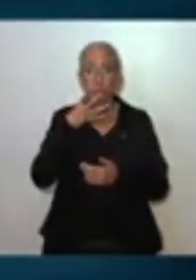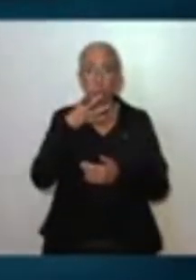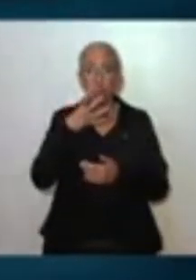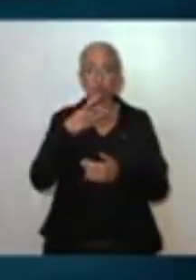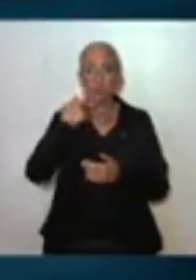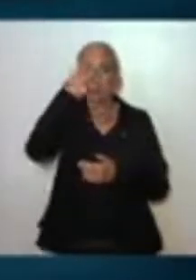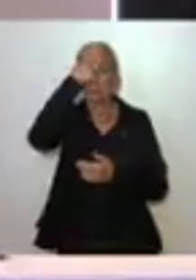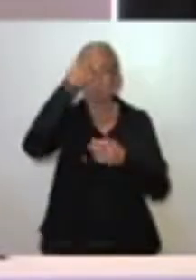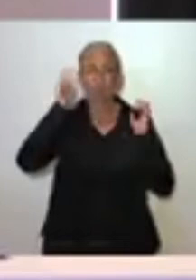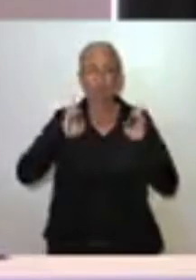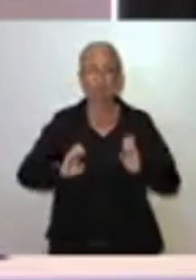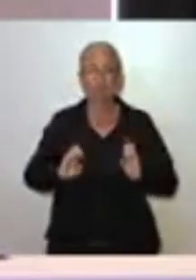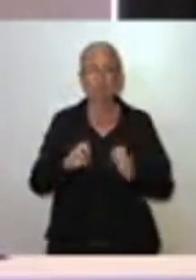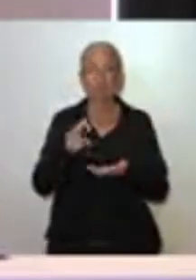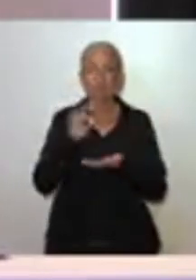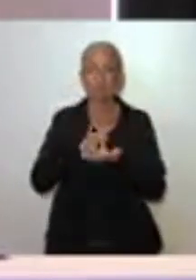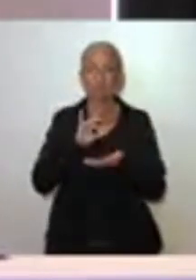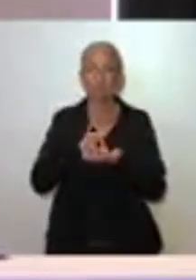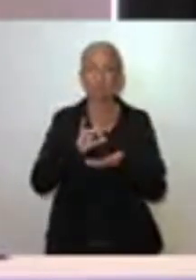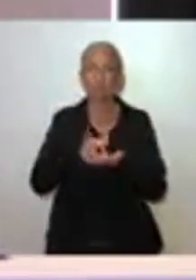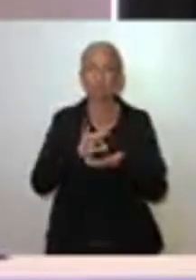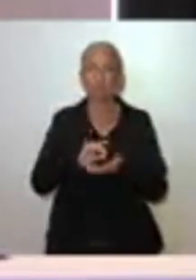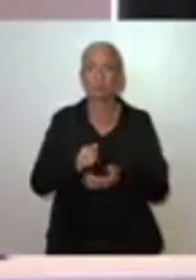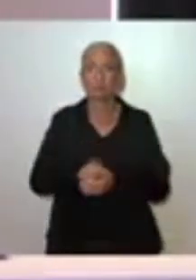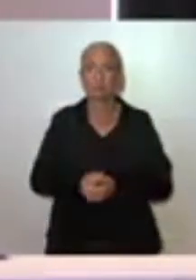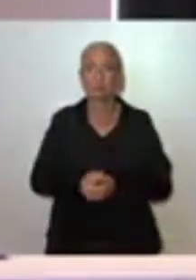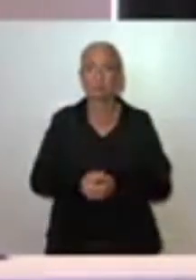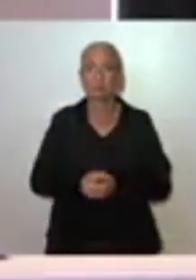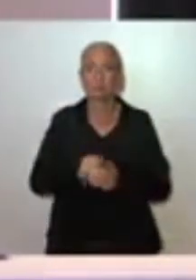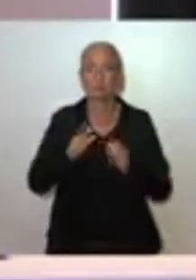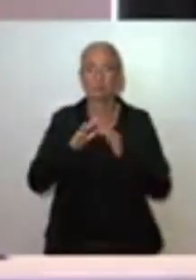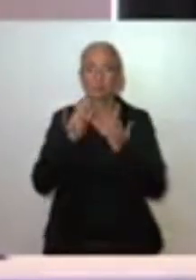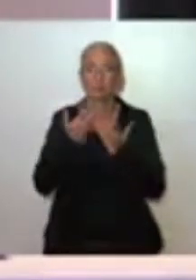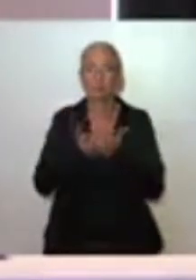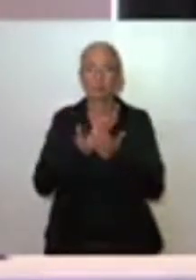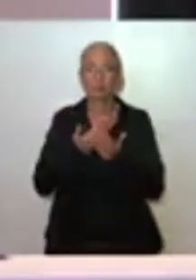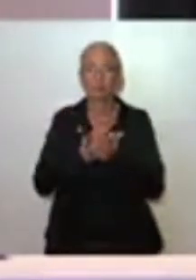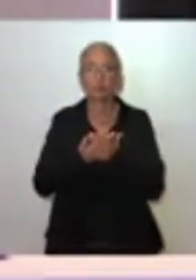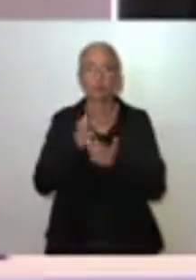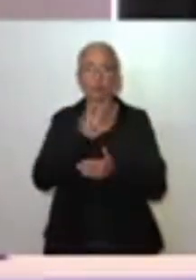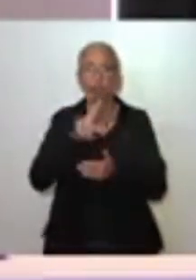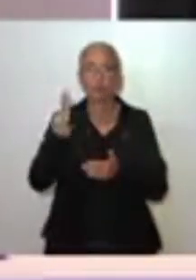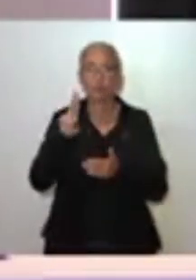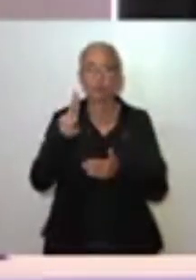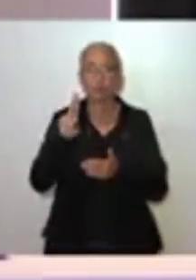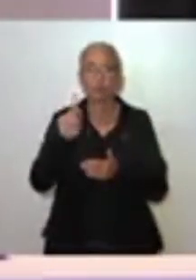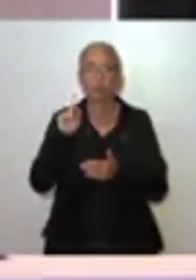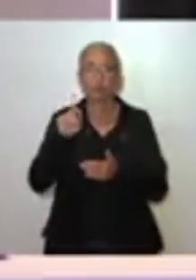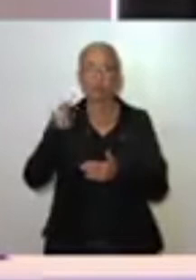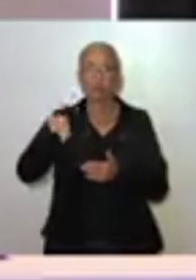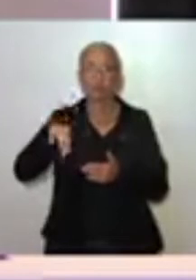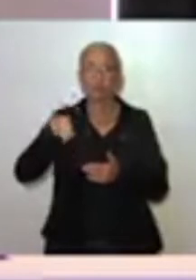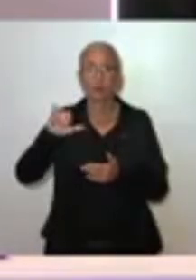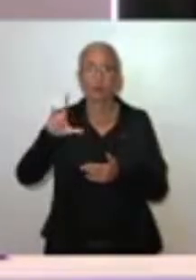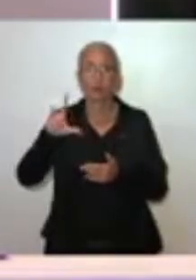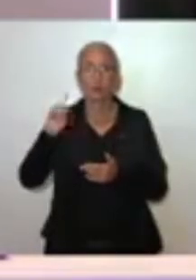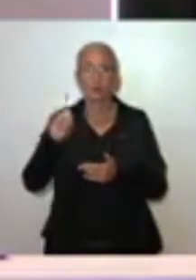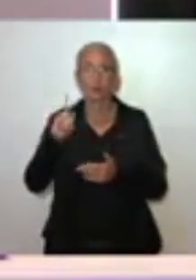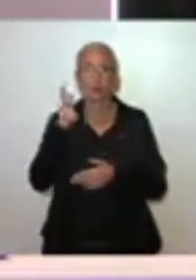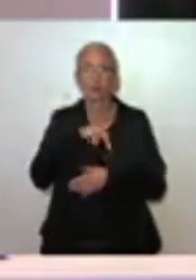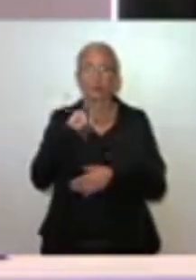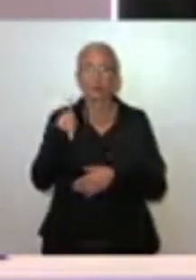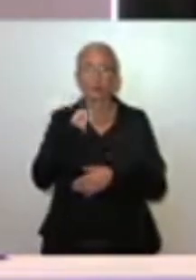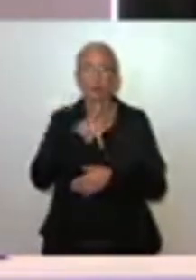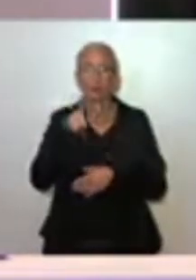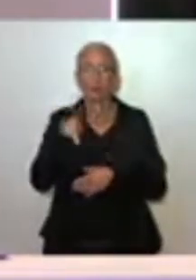Cidadania tratamento ele Aliás o nome da sua escola ler Batista Nilo é um advogado professor da UERJ